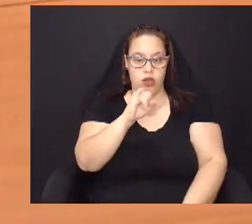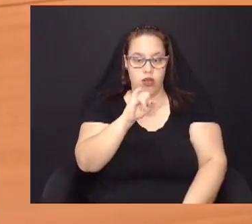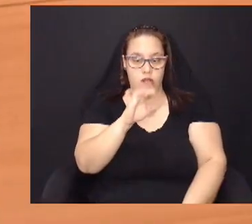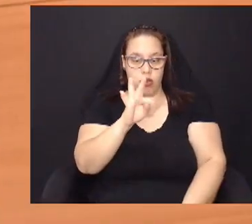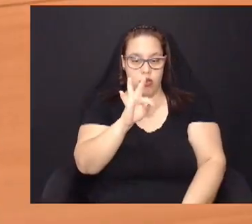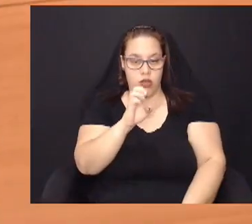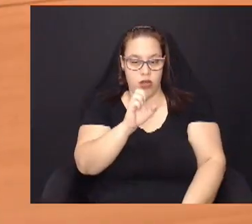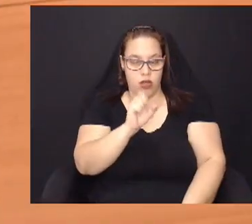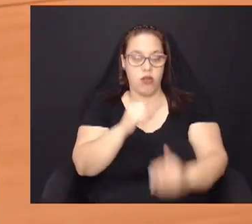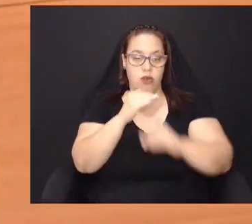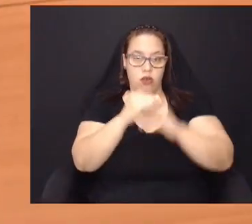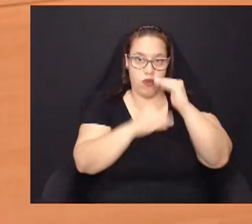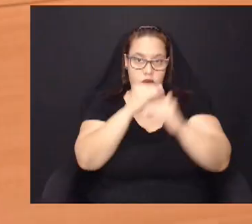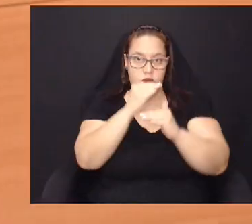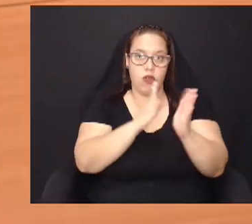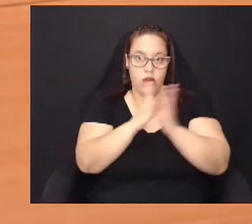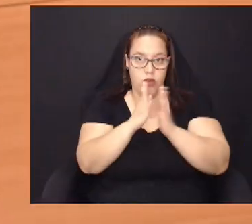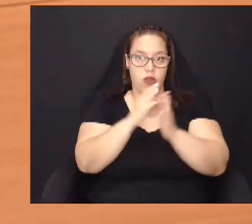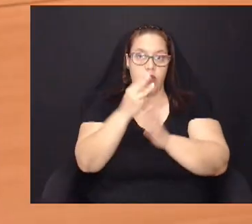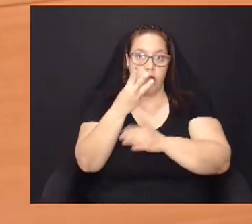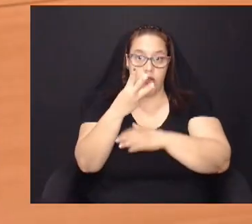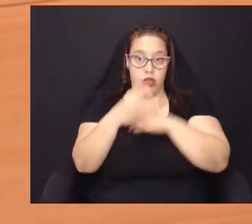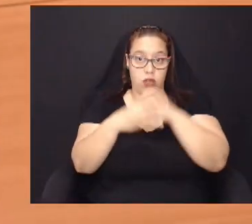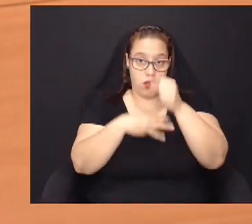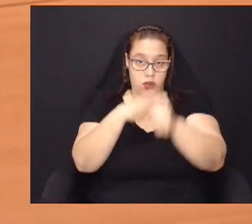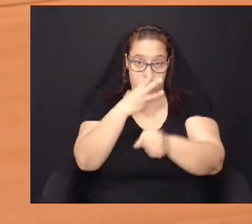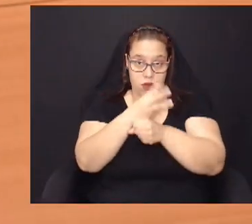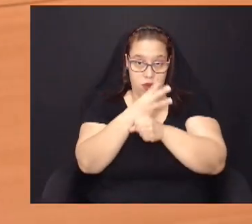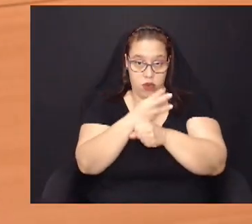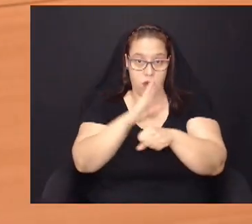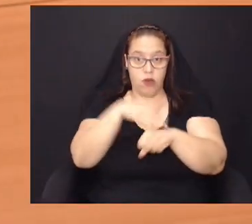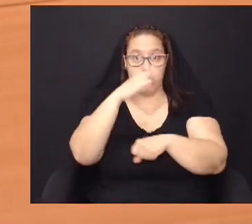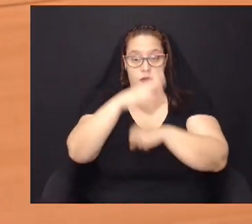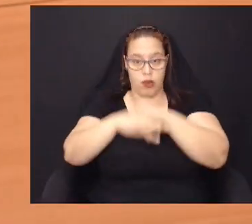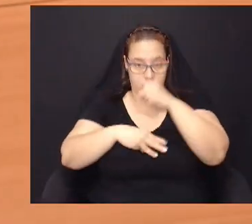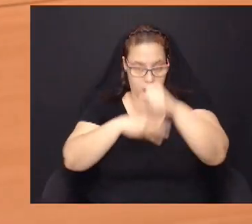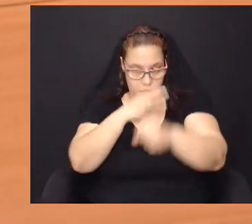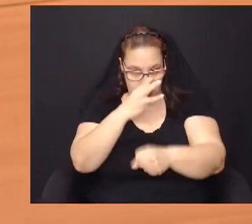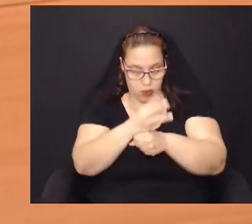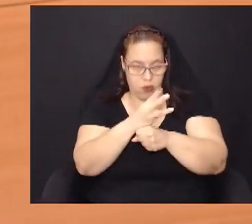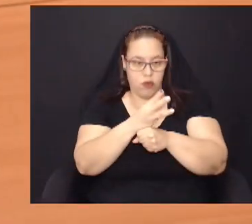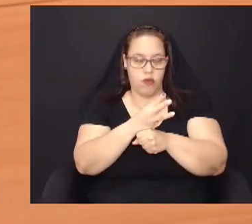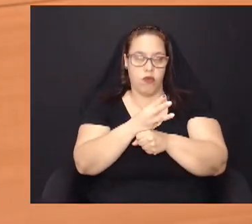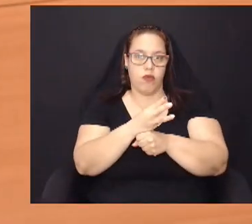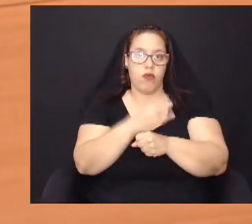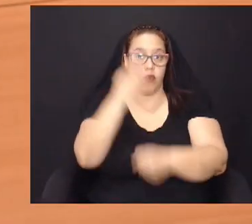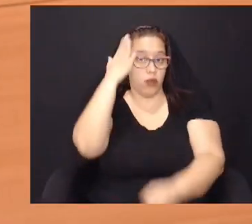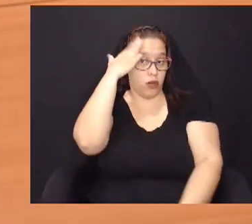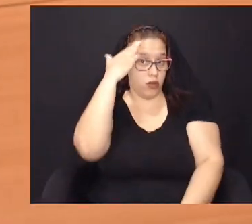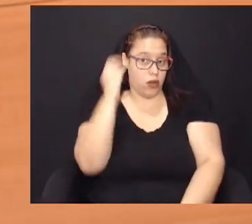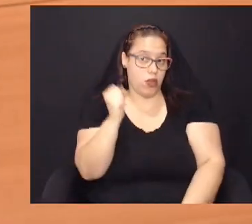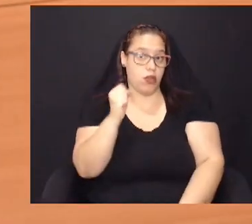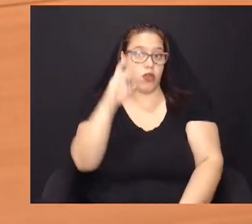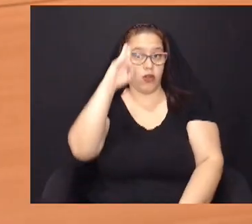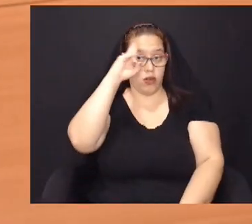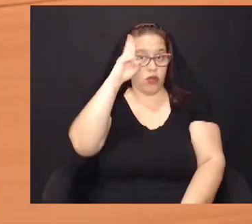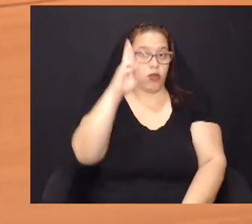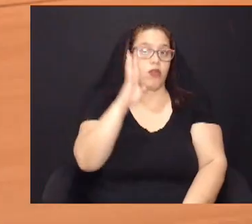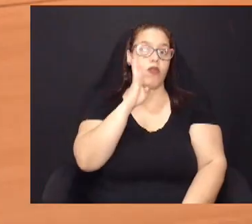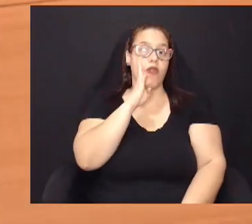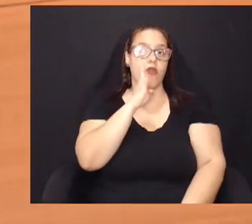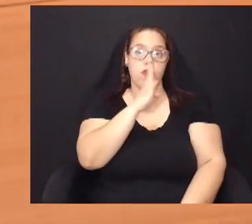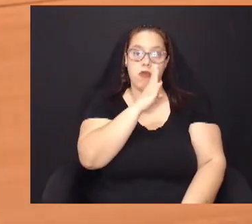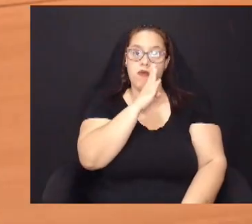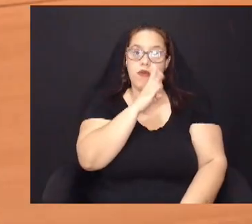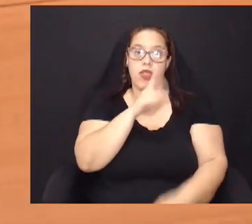Então, a gente dá o alvará provisório de 3 anos, prorrogado para mais 3. A gente sabe que muitos donos de bares locam a